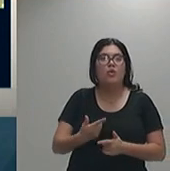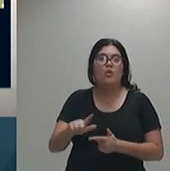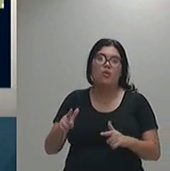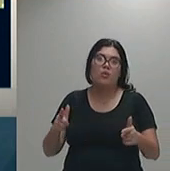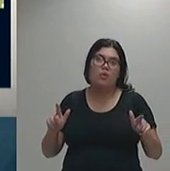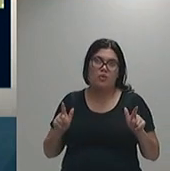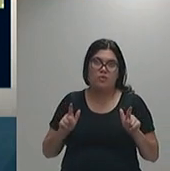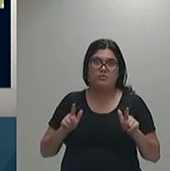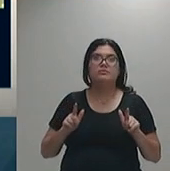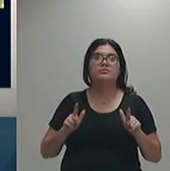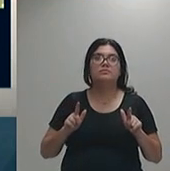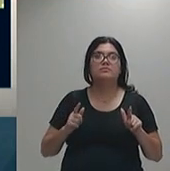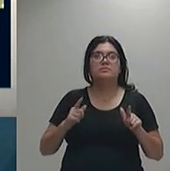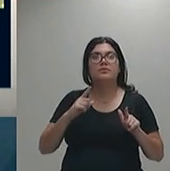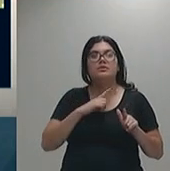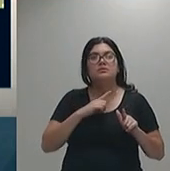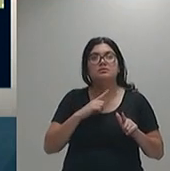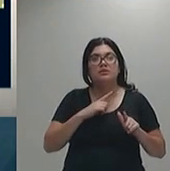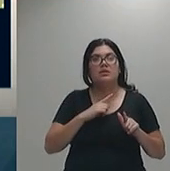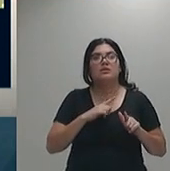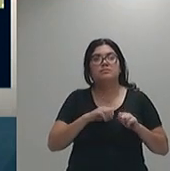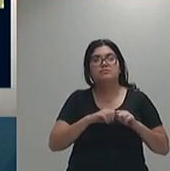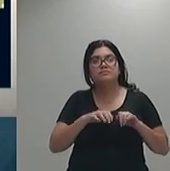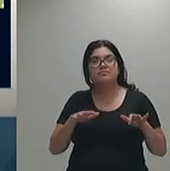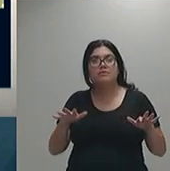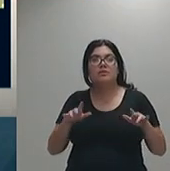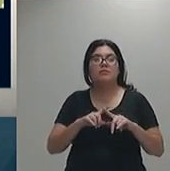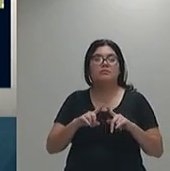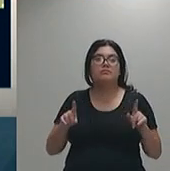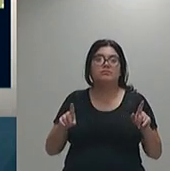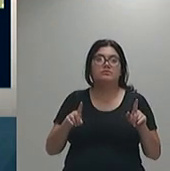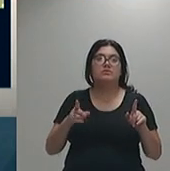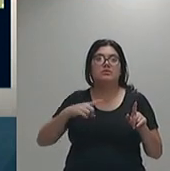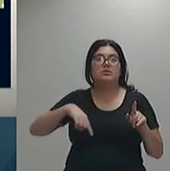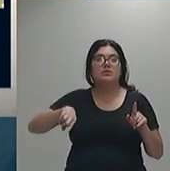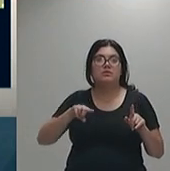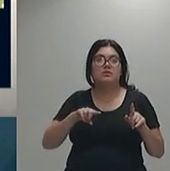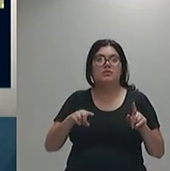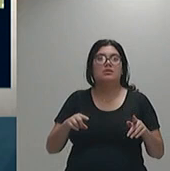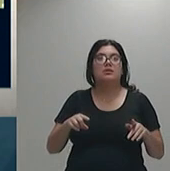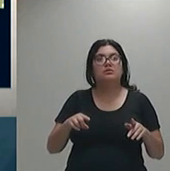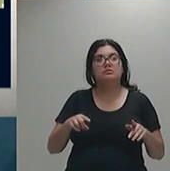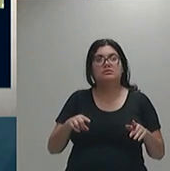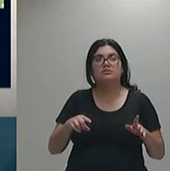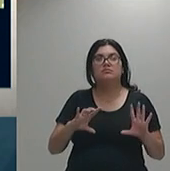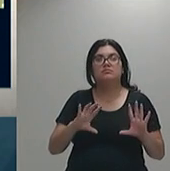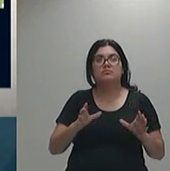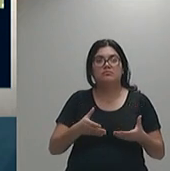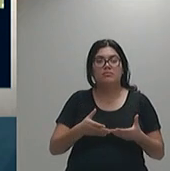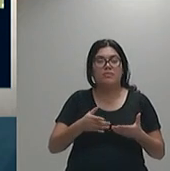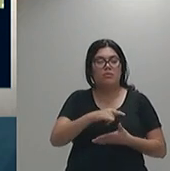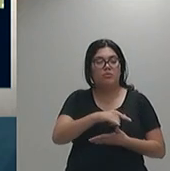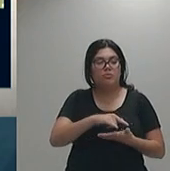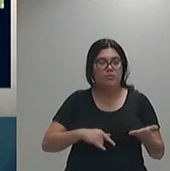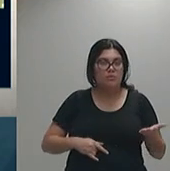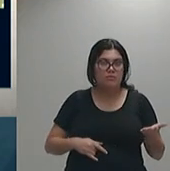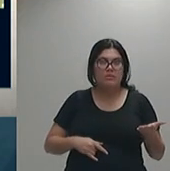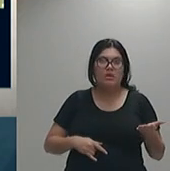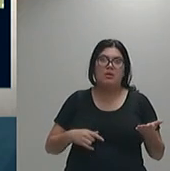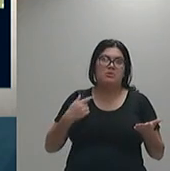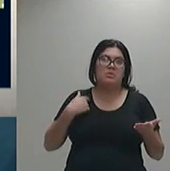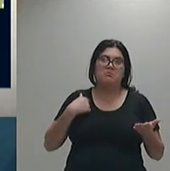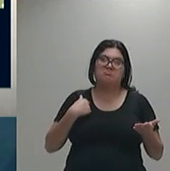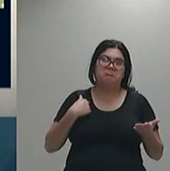com alcance até maior mas antes trouxeram juntar um documento eu só não vejo